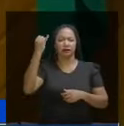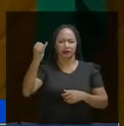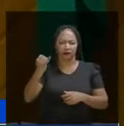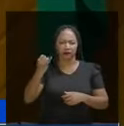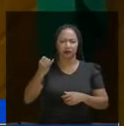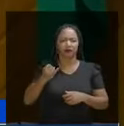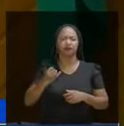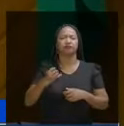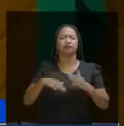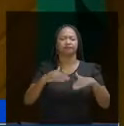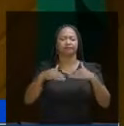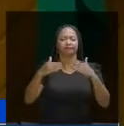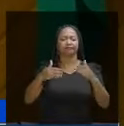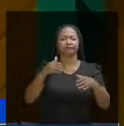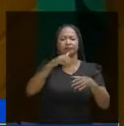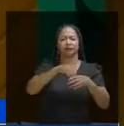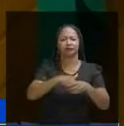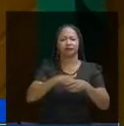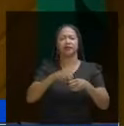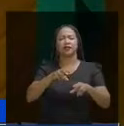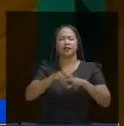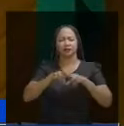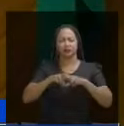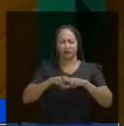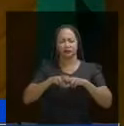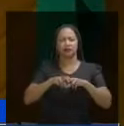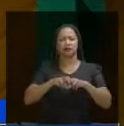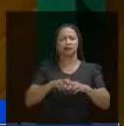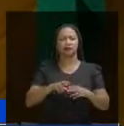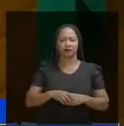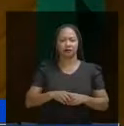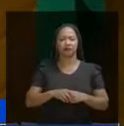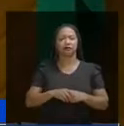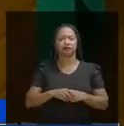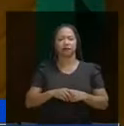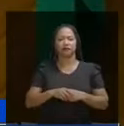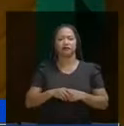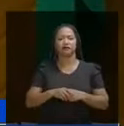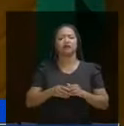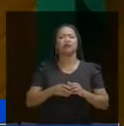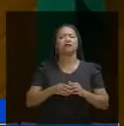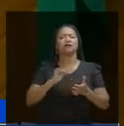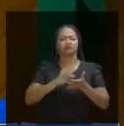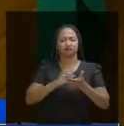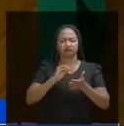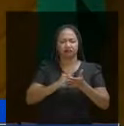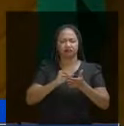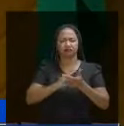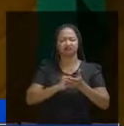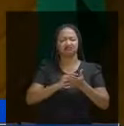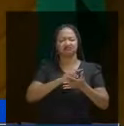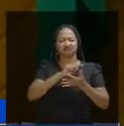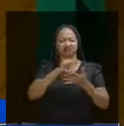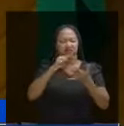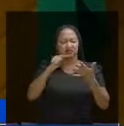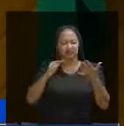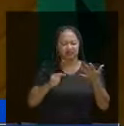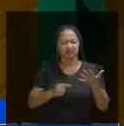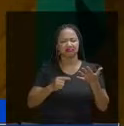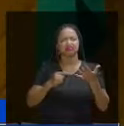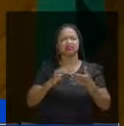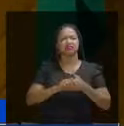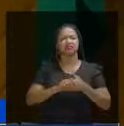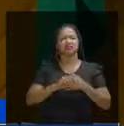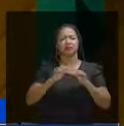processo eleitoral. Portanto, em razão da indiscutível ausência de elementos caracterizadores de